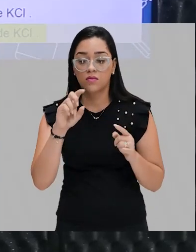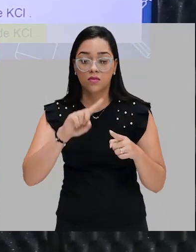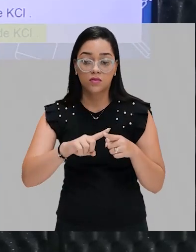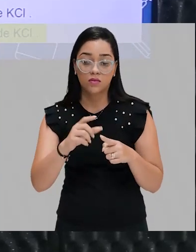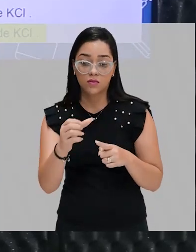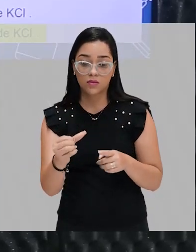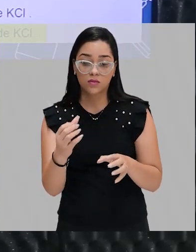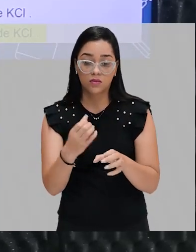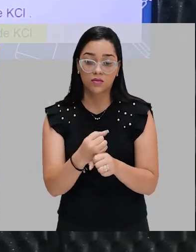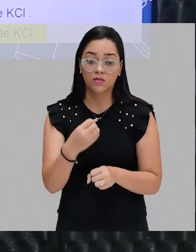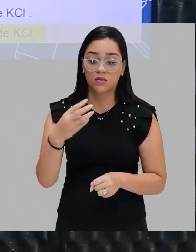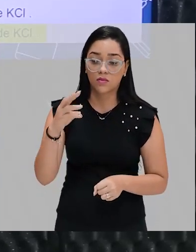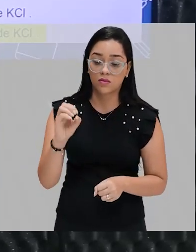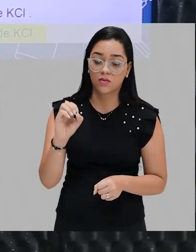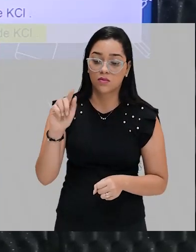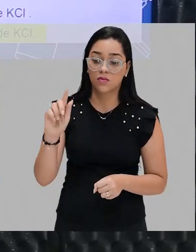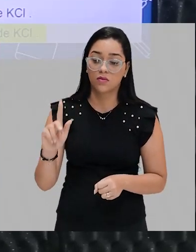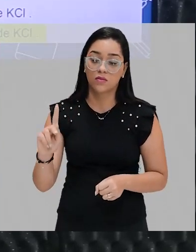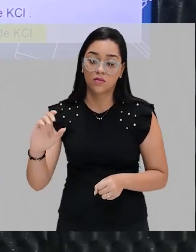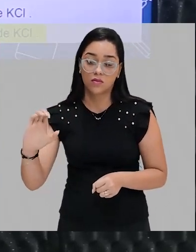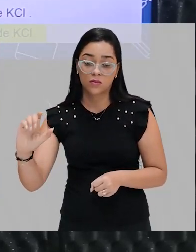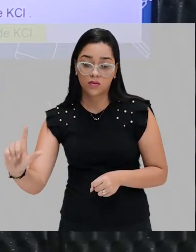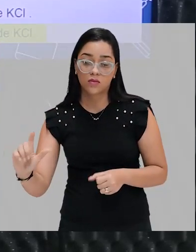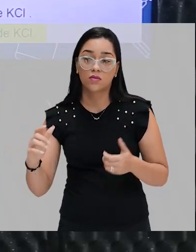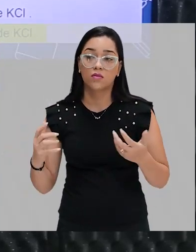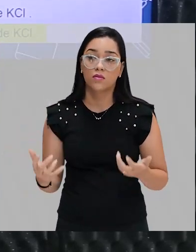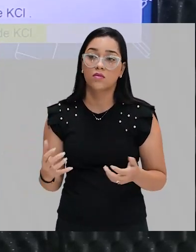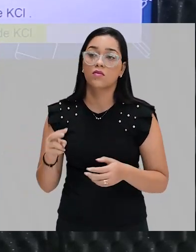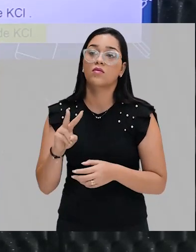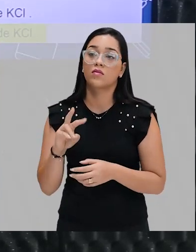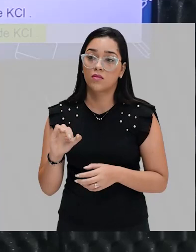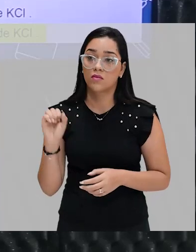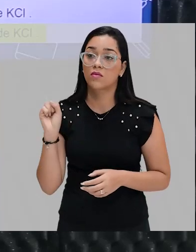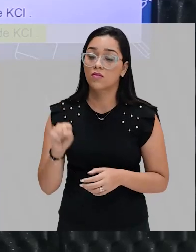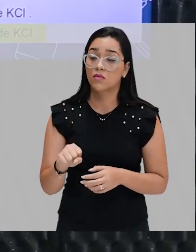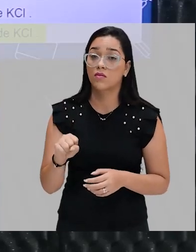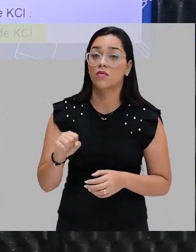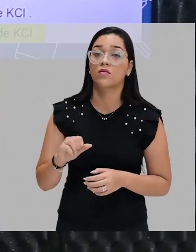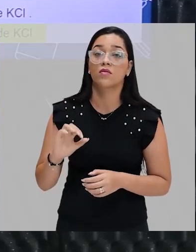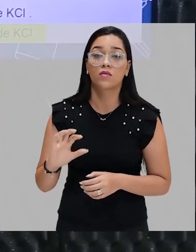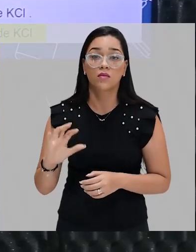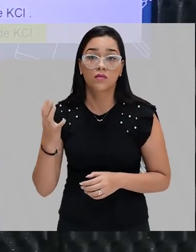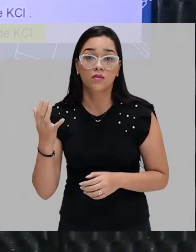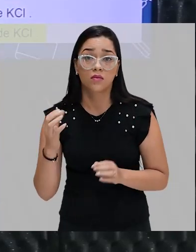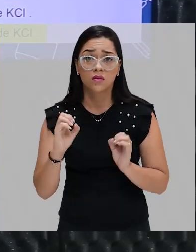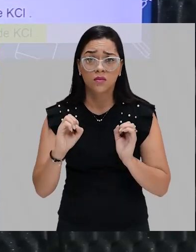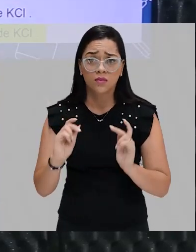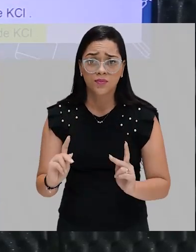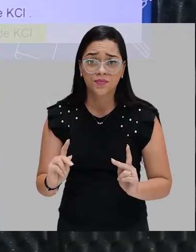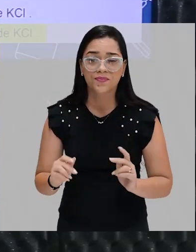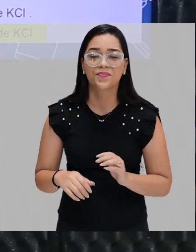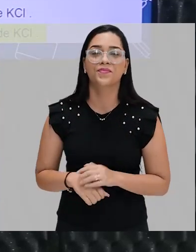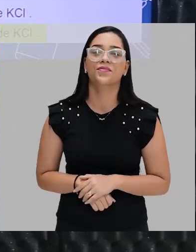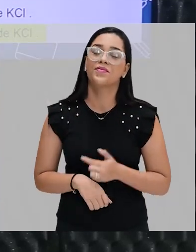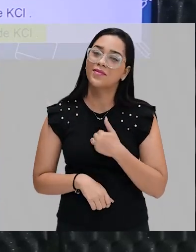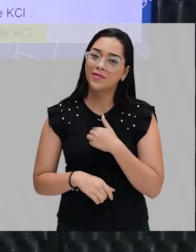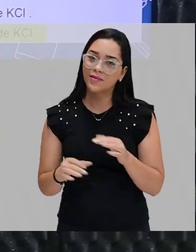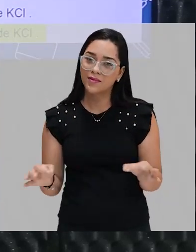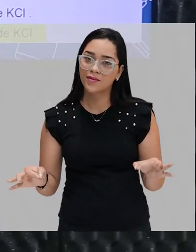6, 30 gramas de cloreto de potássio vai estar precipitando. Show de bola, turminha?